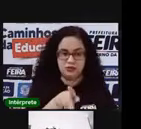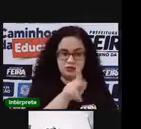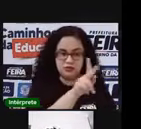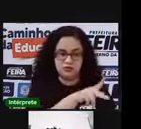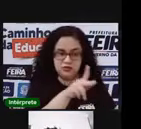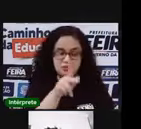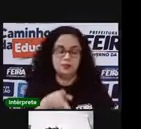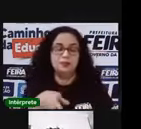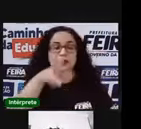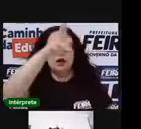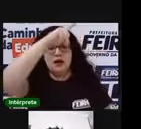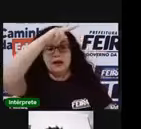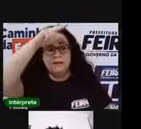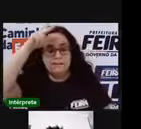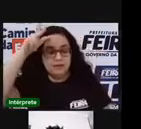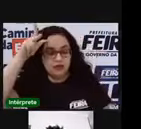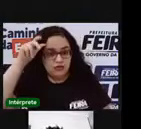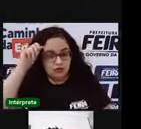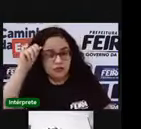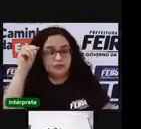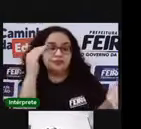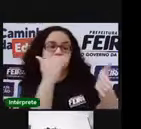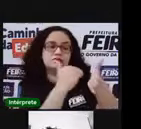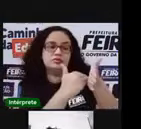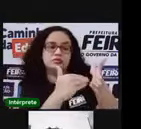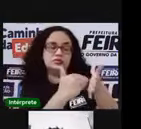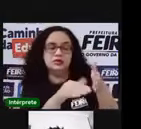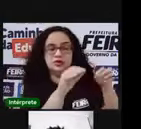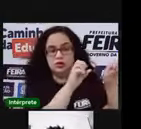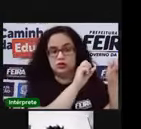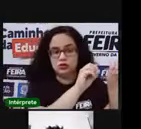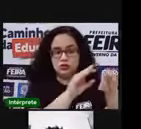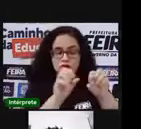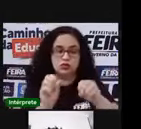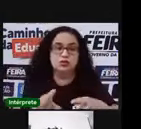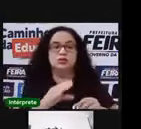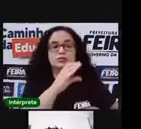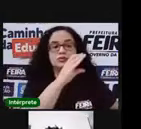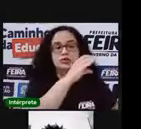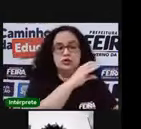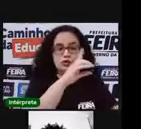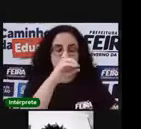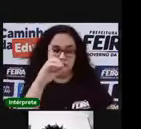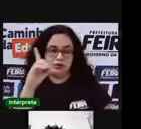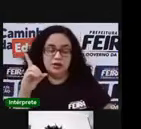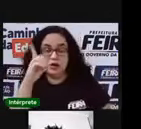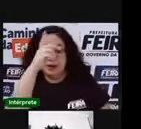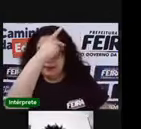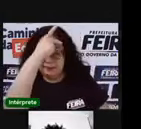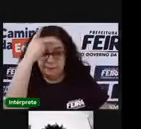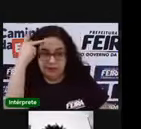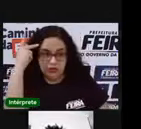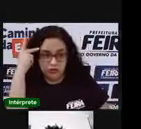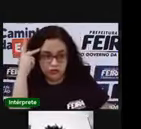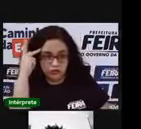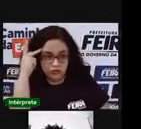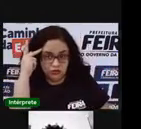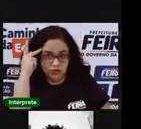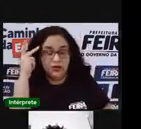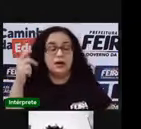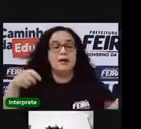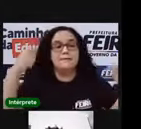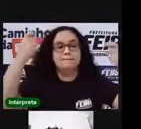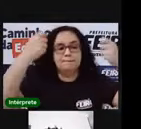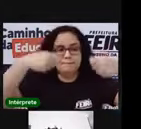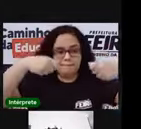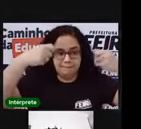para o prefeito, para a secretária de educação, para a coordenadora, a gente, não é? Essas pessoas, elas